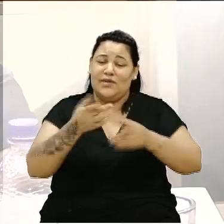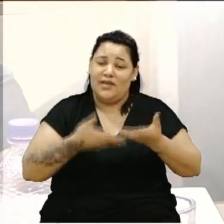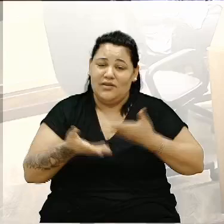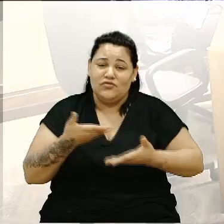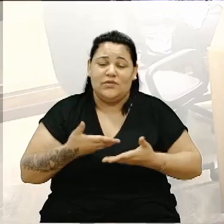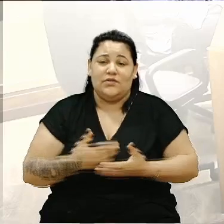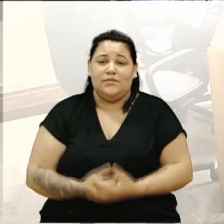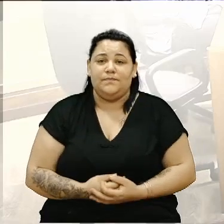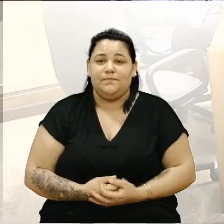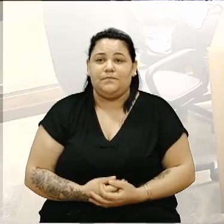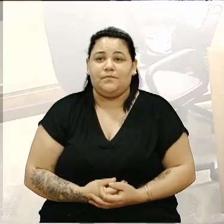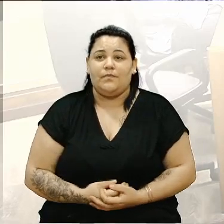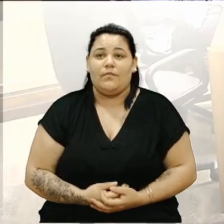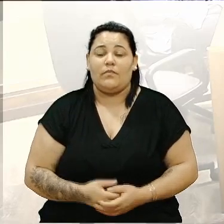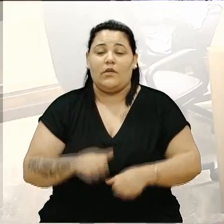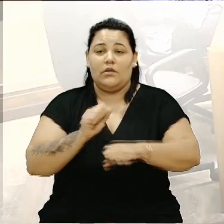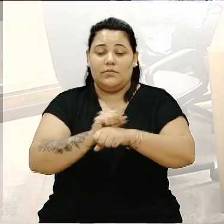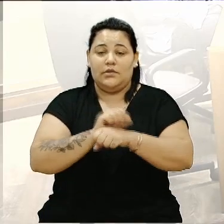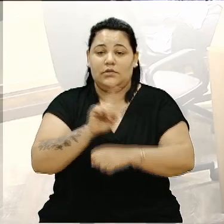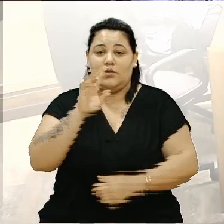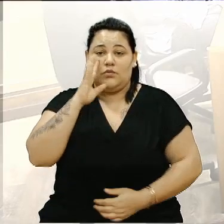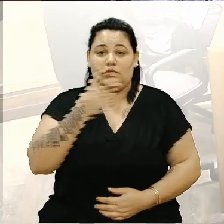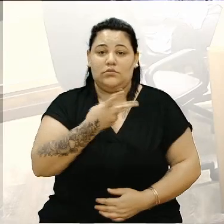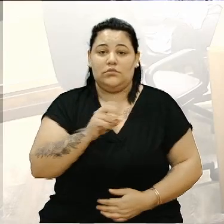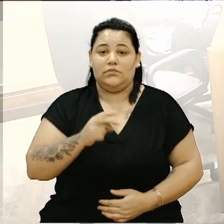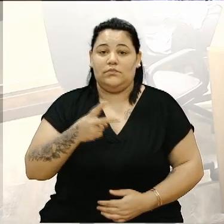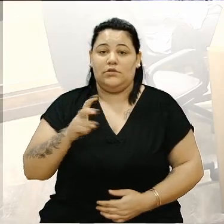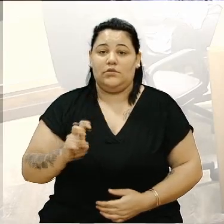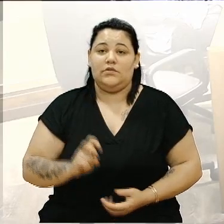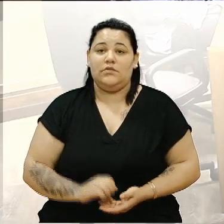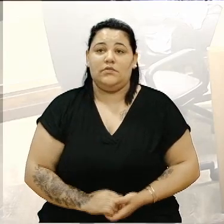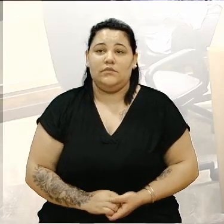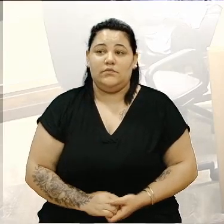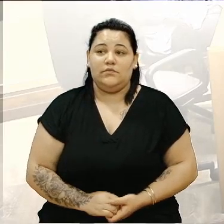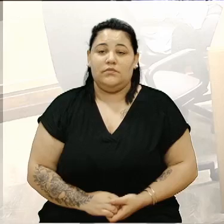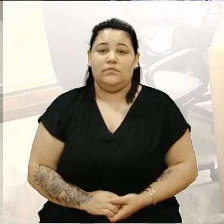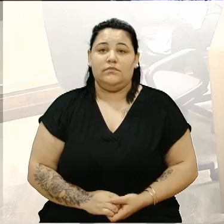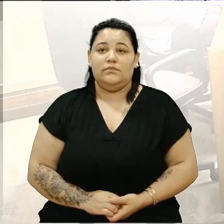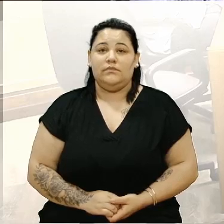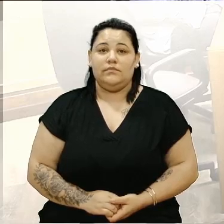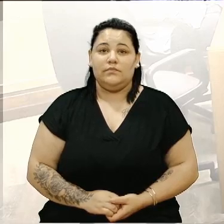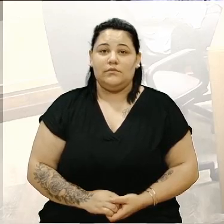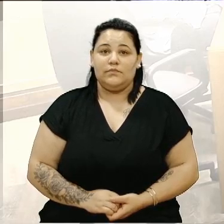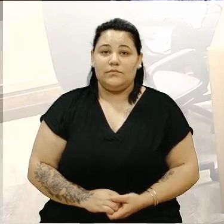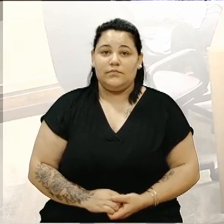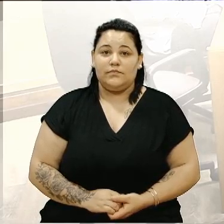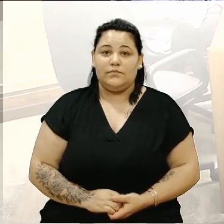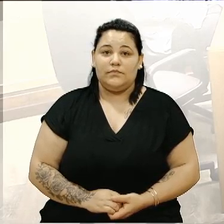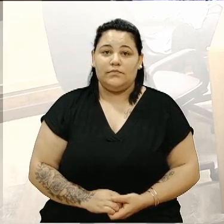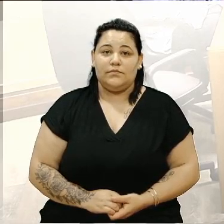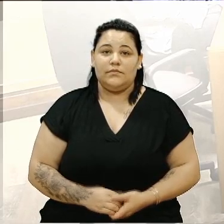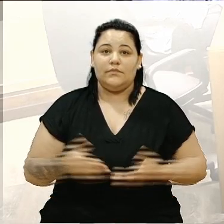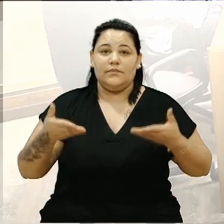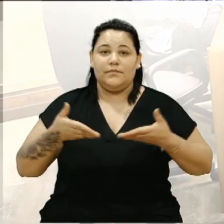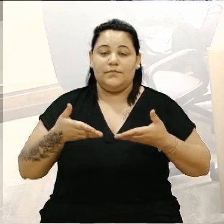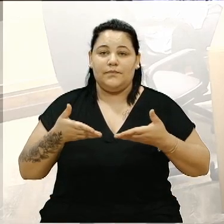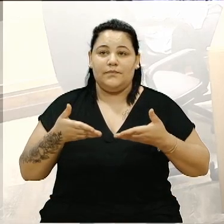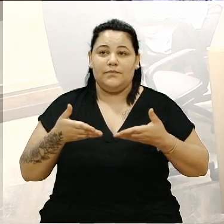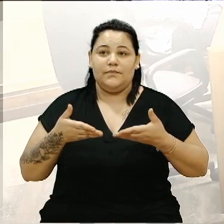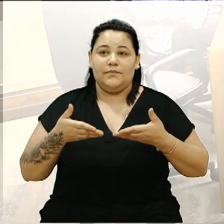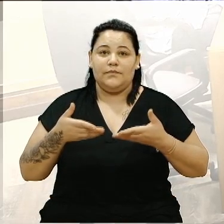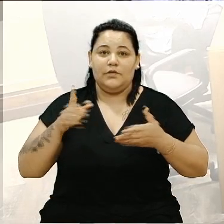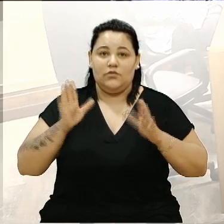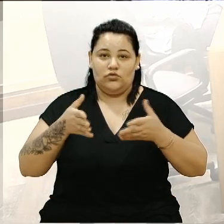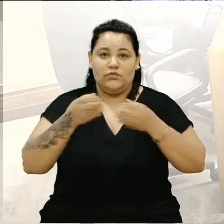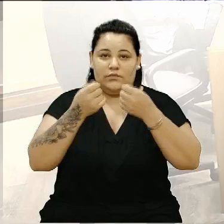Só espero que não seja em 2025. Seu à parte. Permite uma parte, vereador. Obrigado, vereador D'Ambrosio. Eu já vou levantar